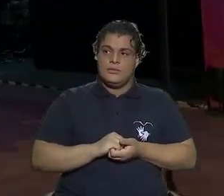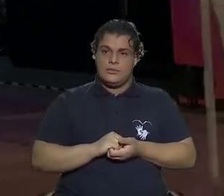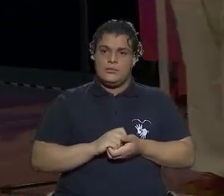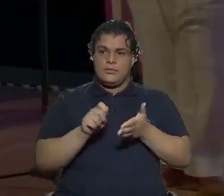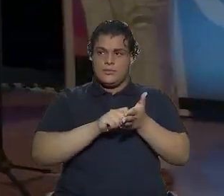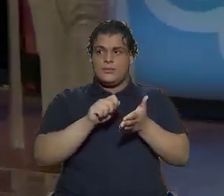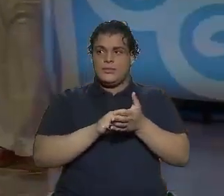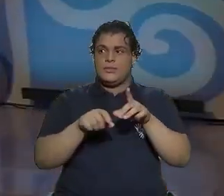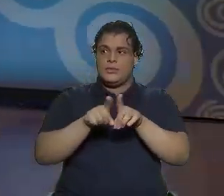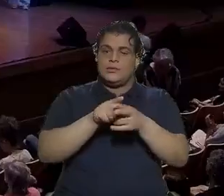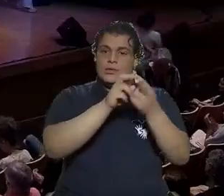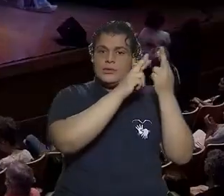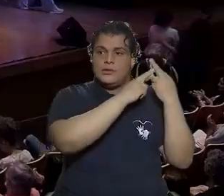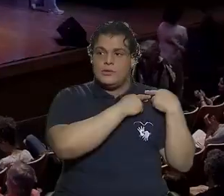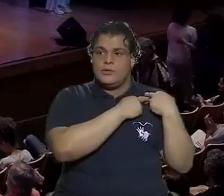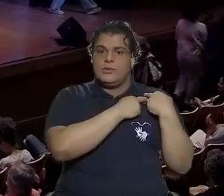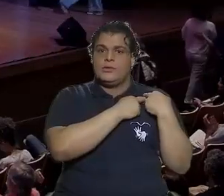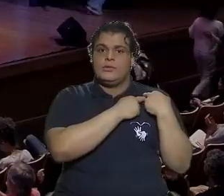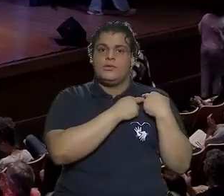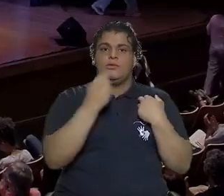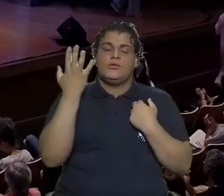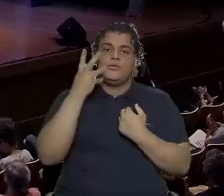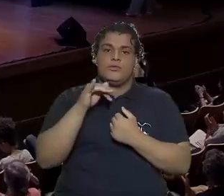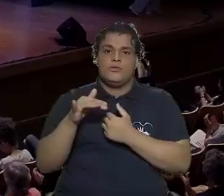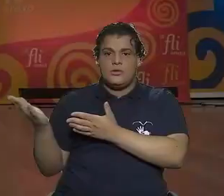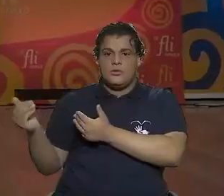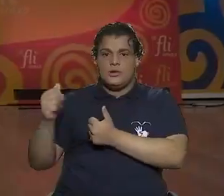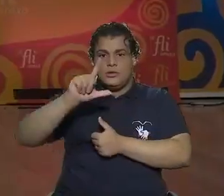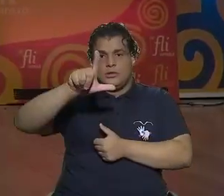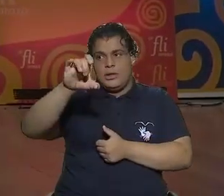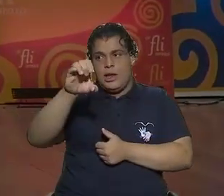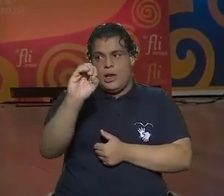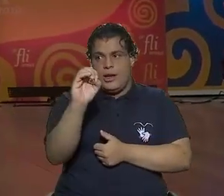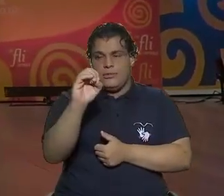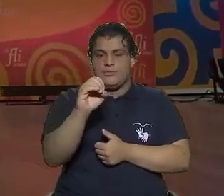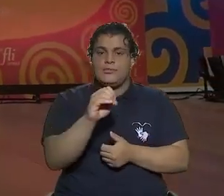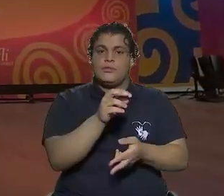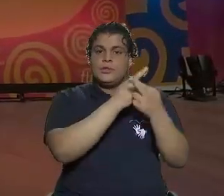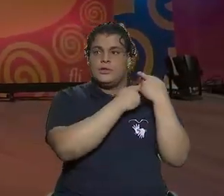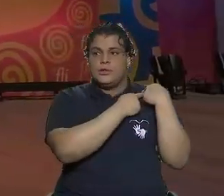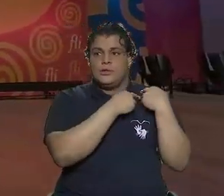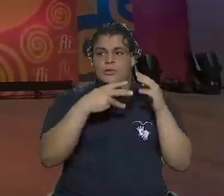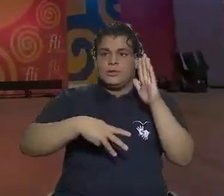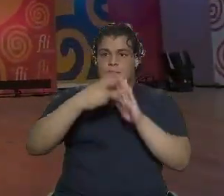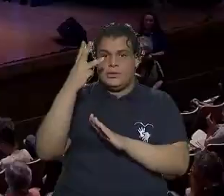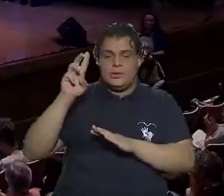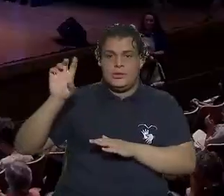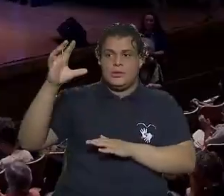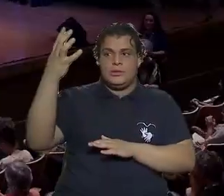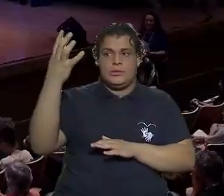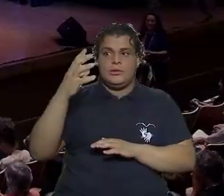Convido o curador da programação Infanto-Juvenil, Léo Cunha. Convido os curadores da 3ª edição do FLI Araxá,